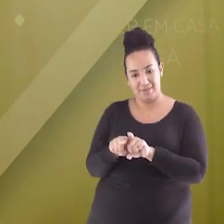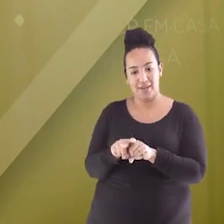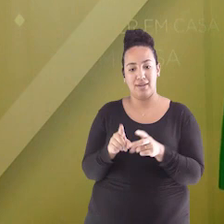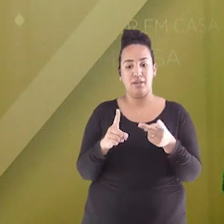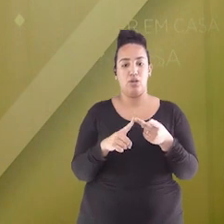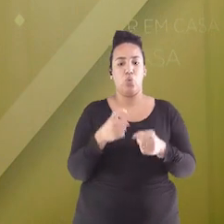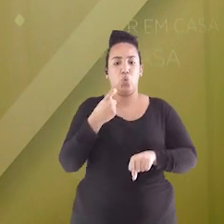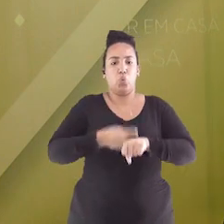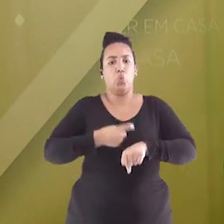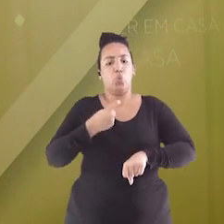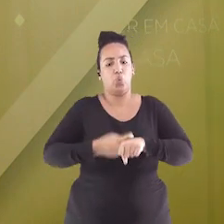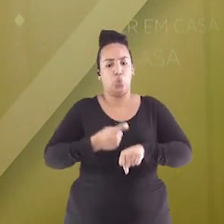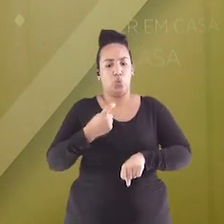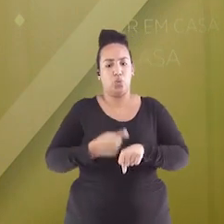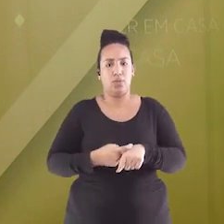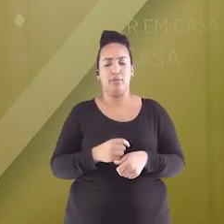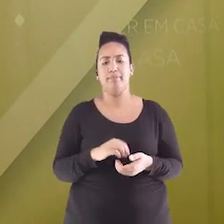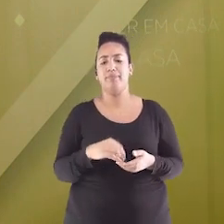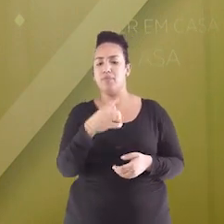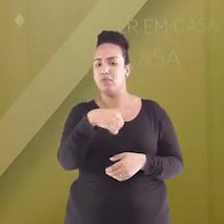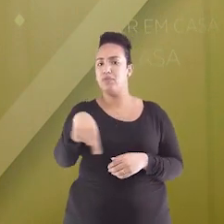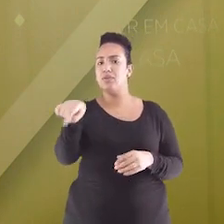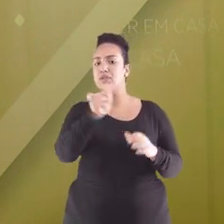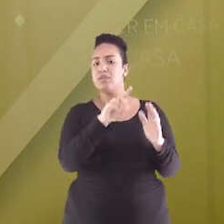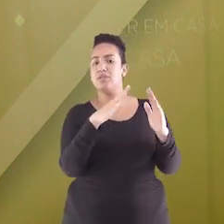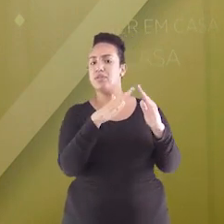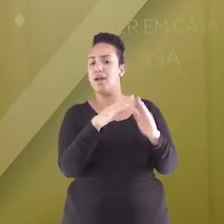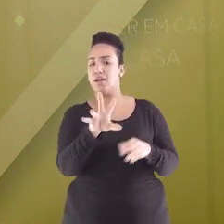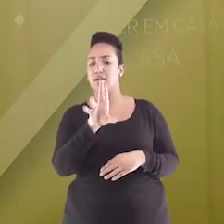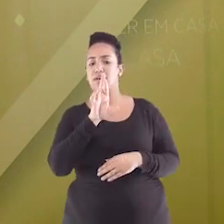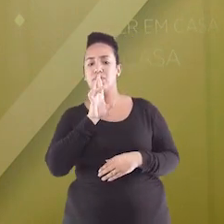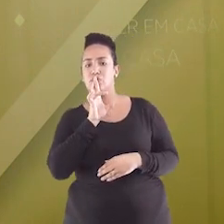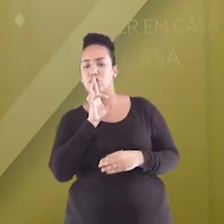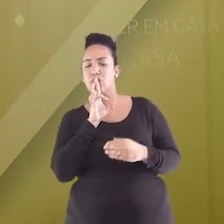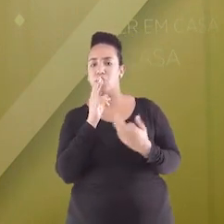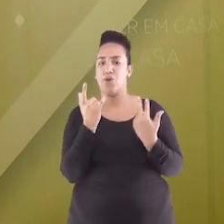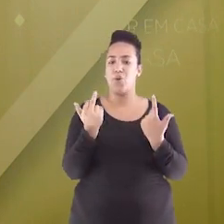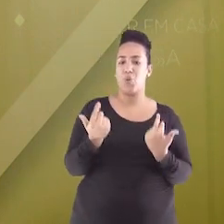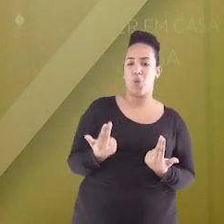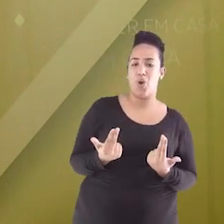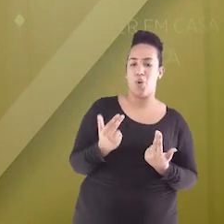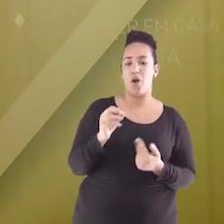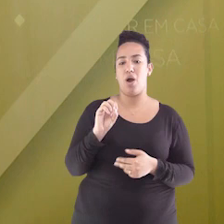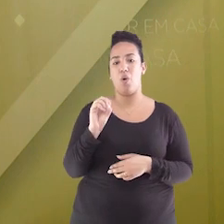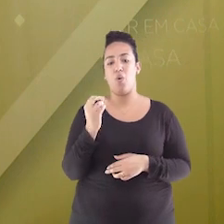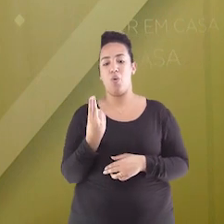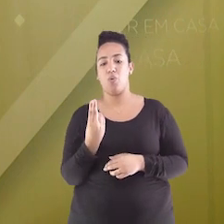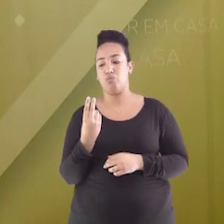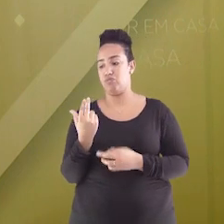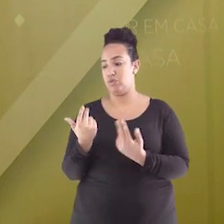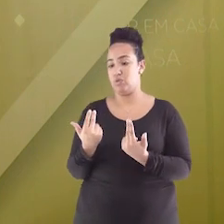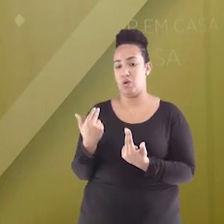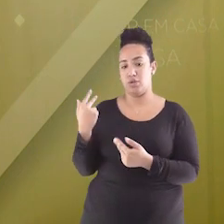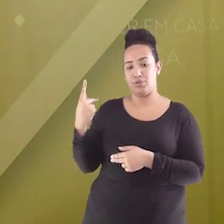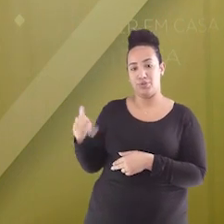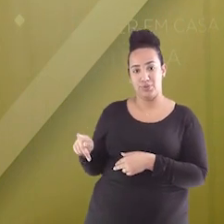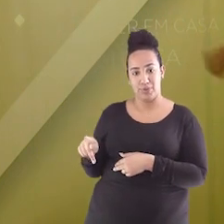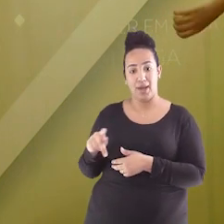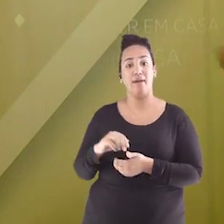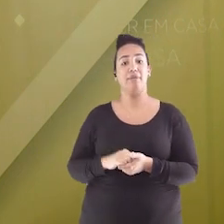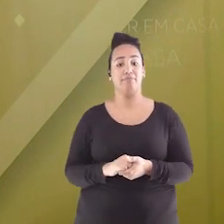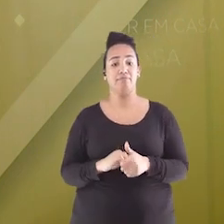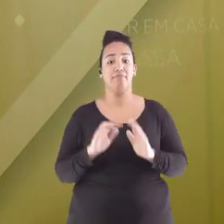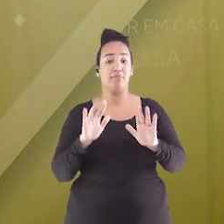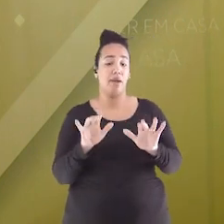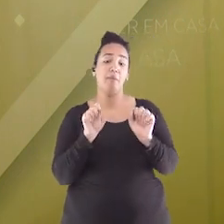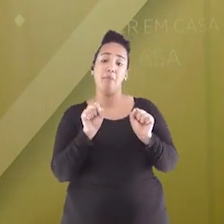e dura. Será que o pessoal colocou igual as essas ou igual as suas? Será? Isso aí. Mas